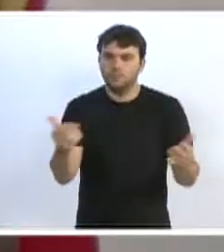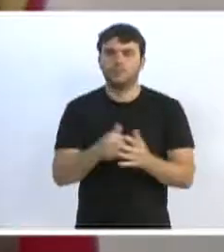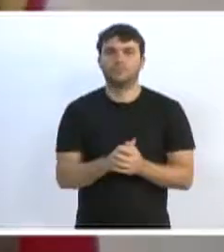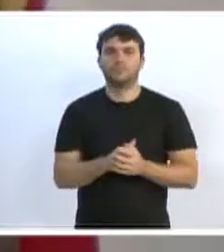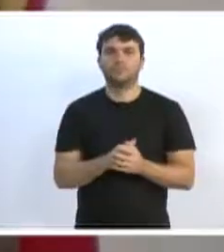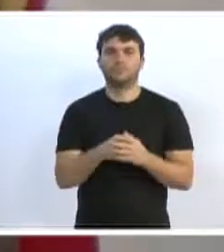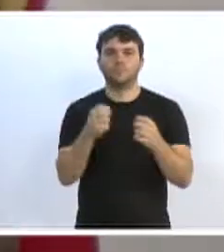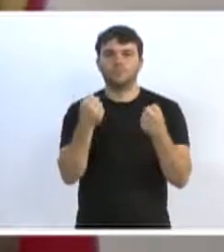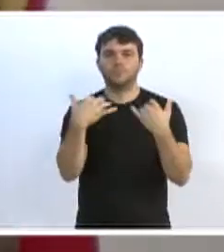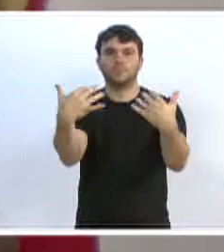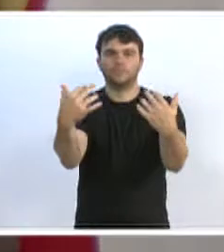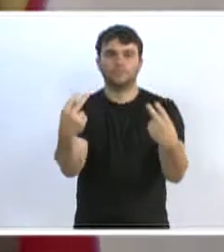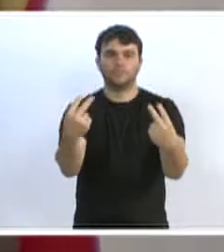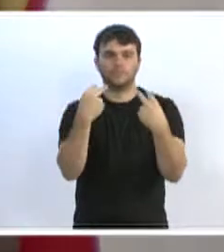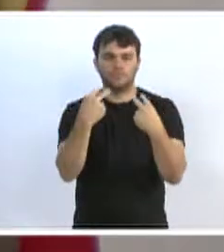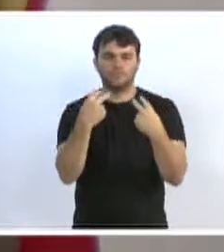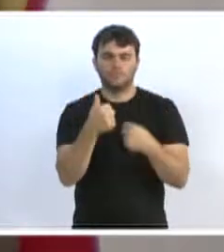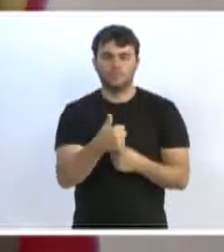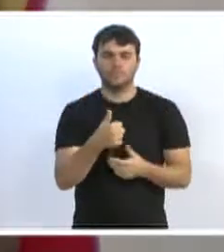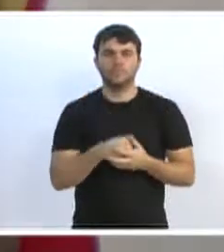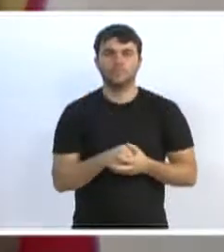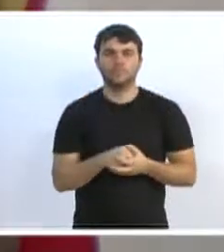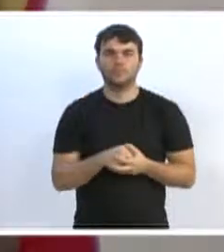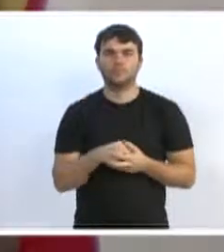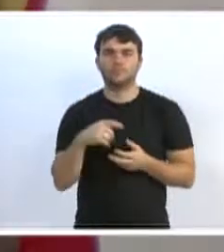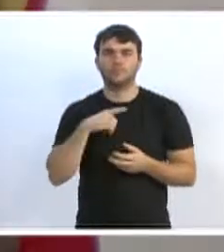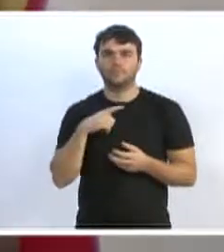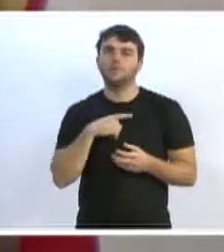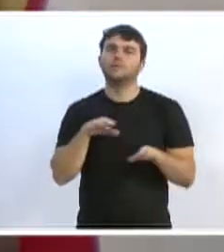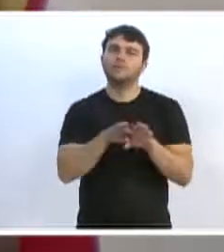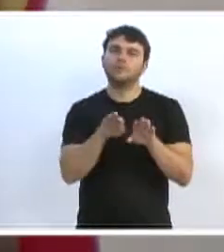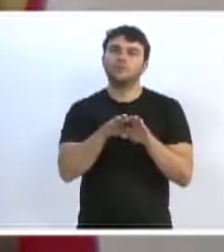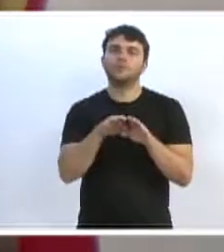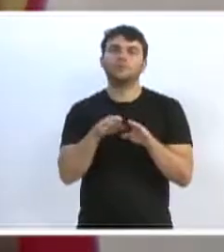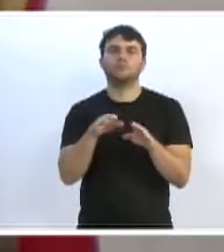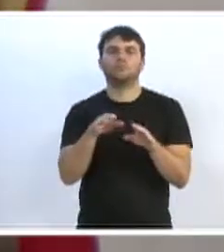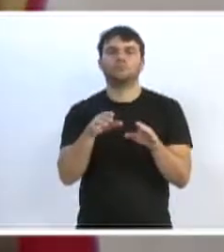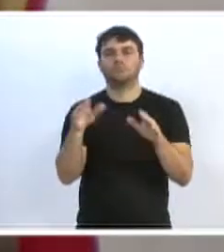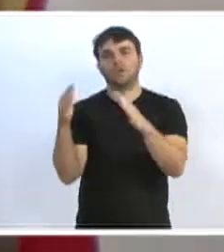nos assiste aqui, em casa e através dos meios de comunicação.